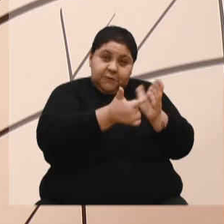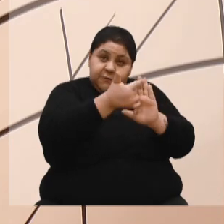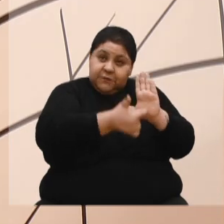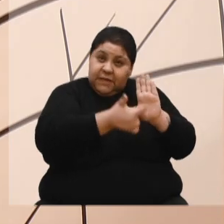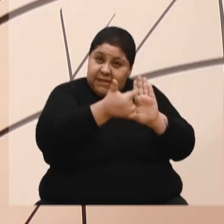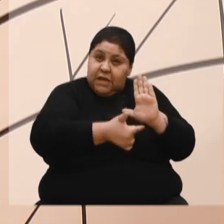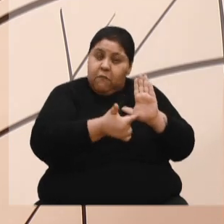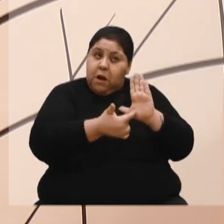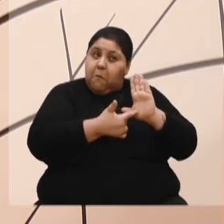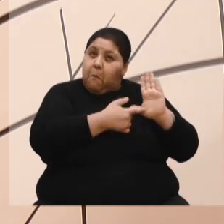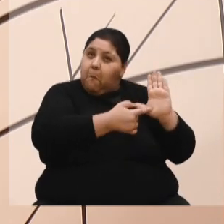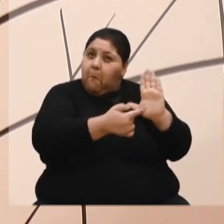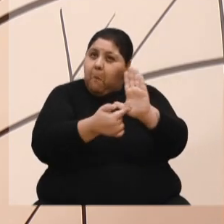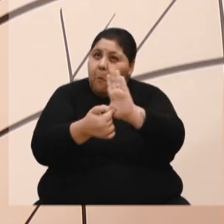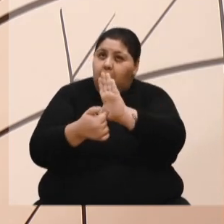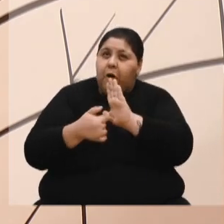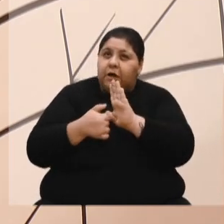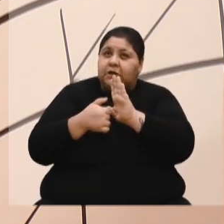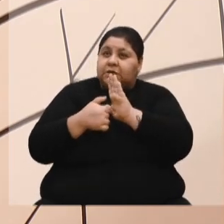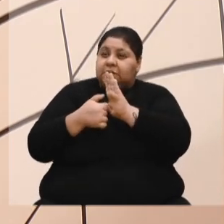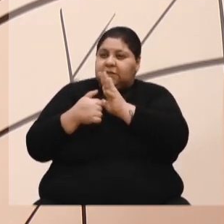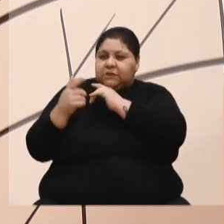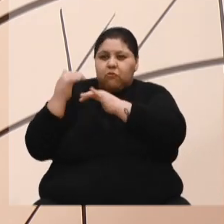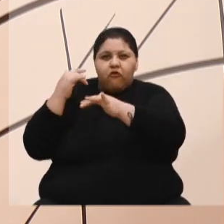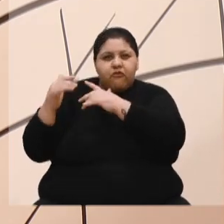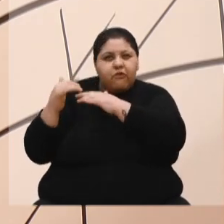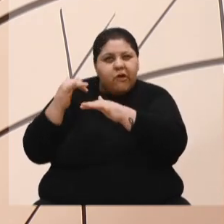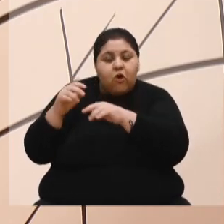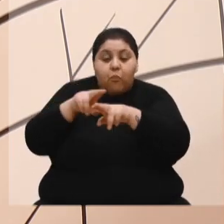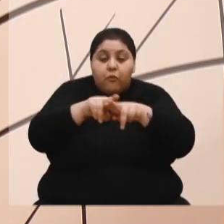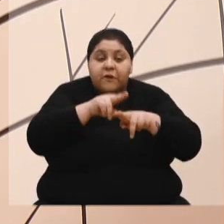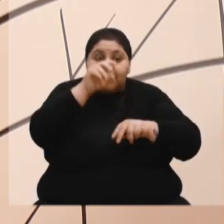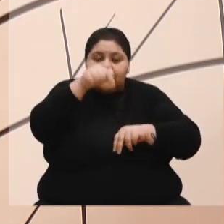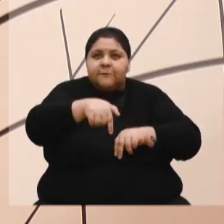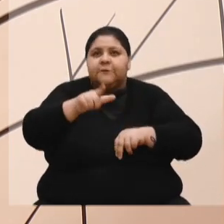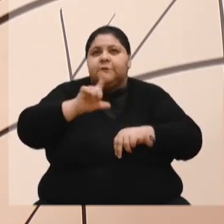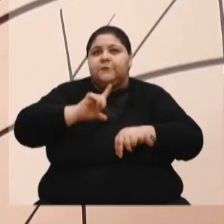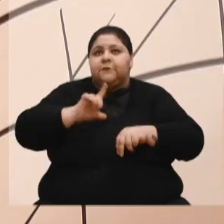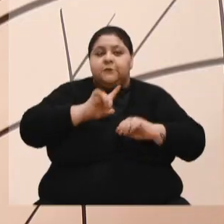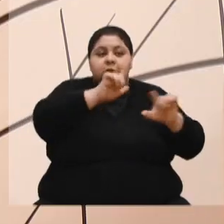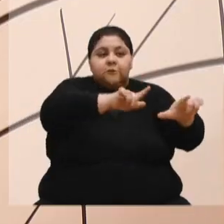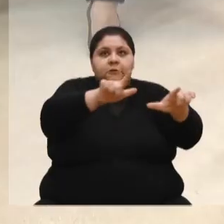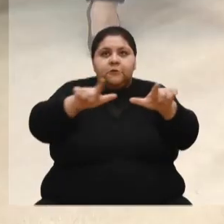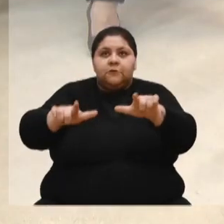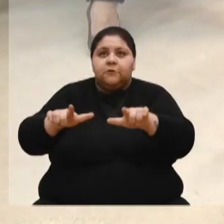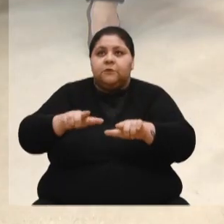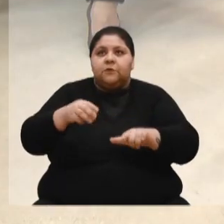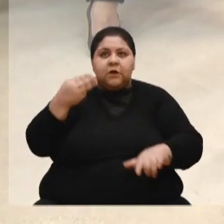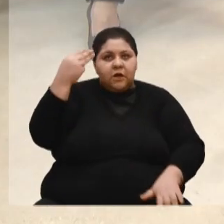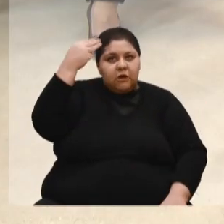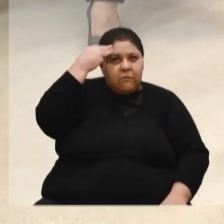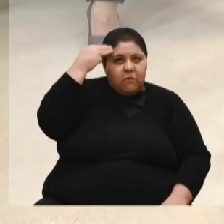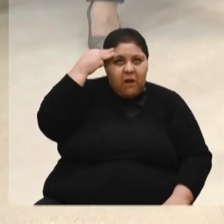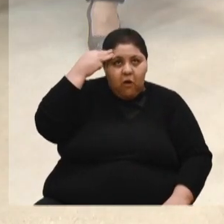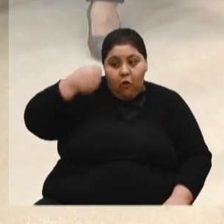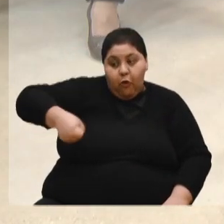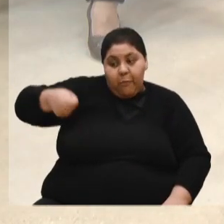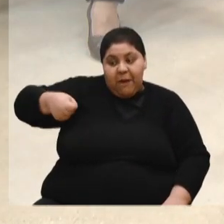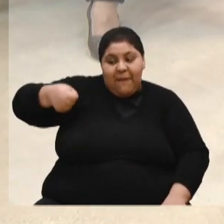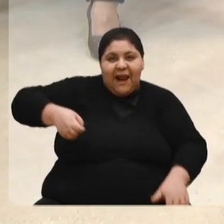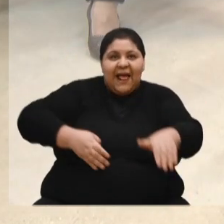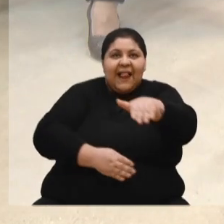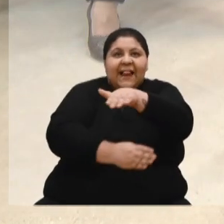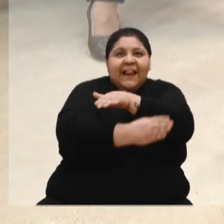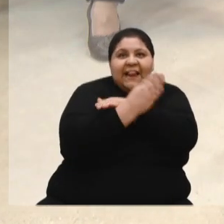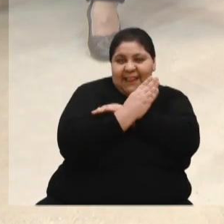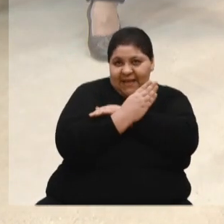forma sinaliza esses deslocamentos. Por isso que aqui tem muito espaço para o baú, para a mala de viagem,